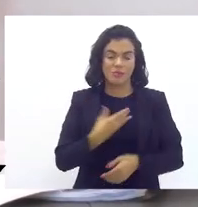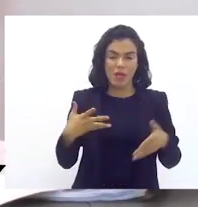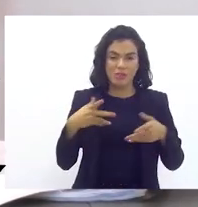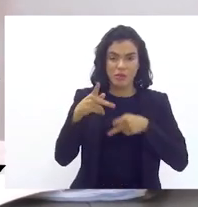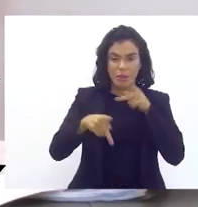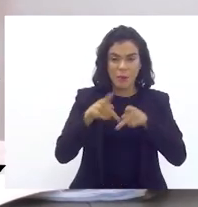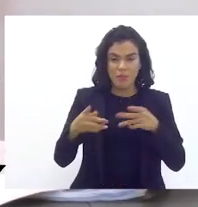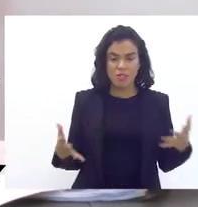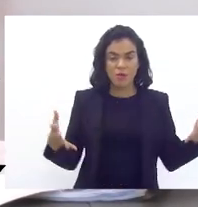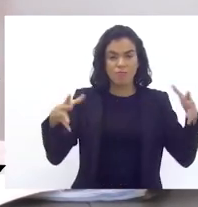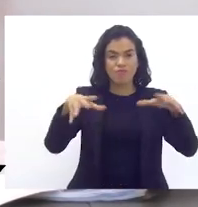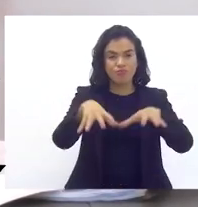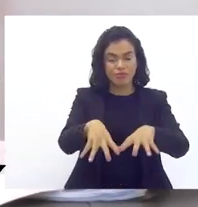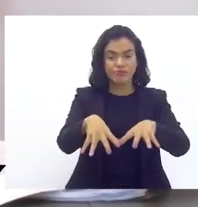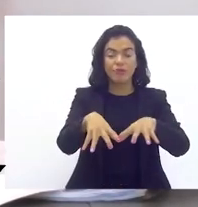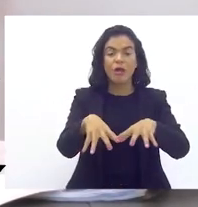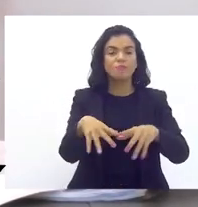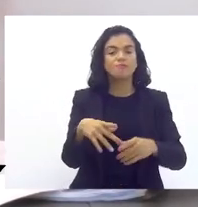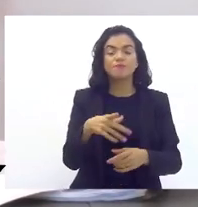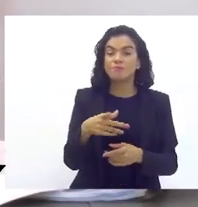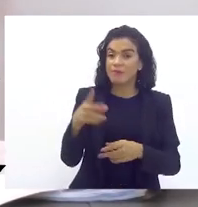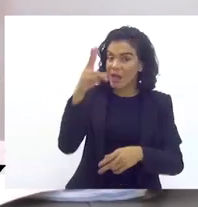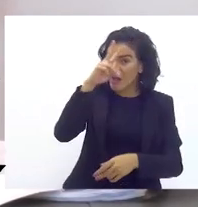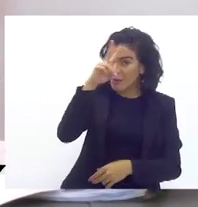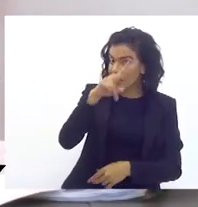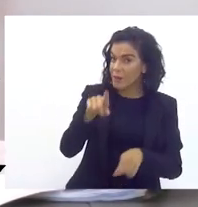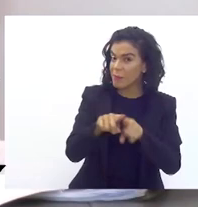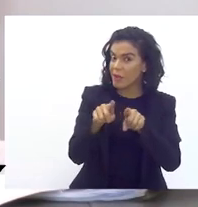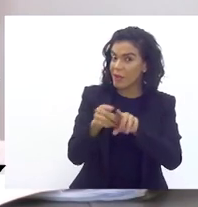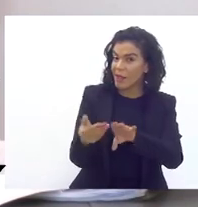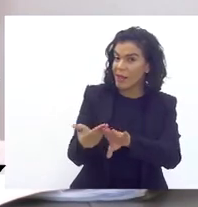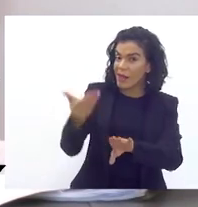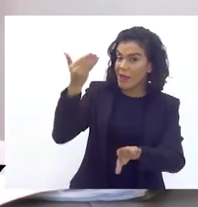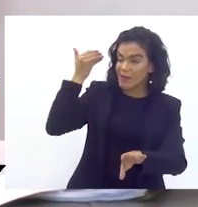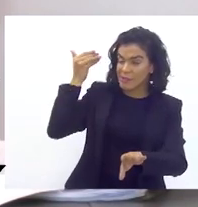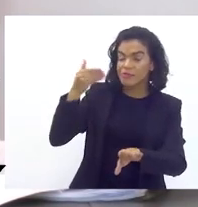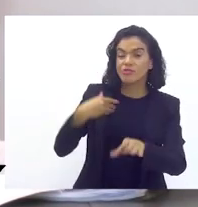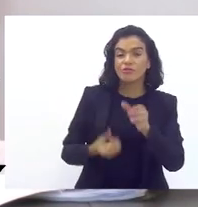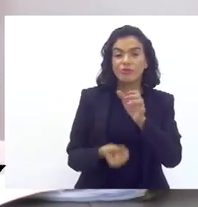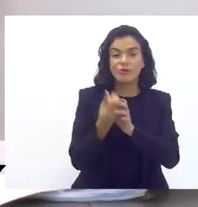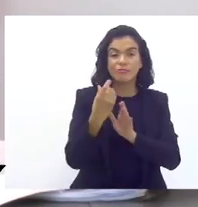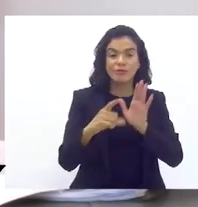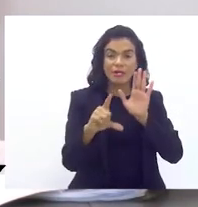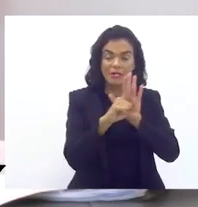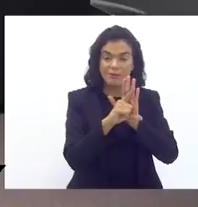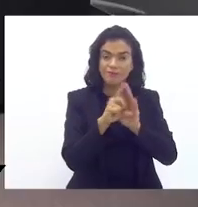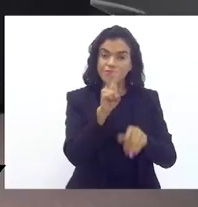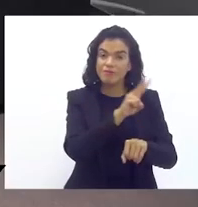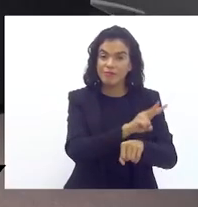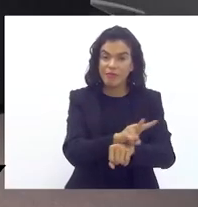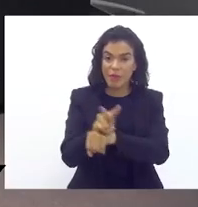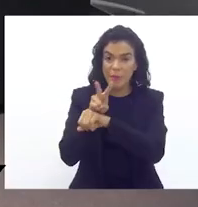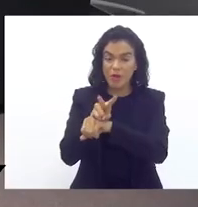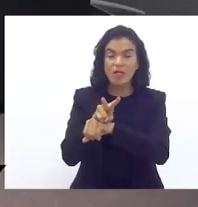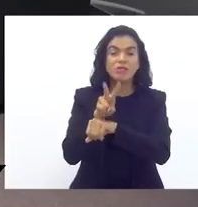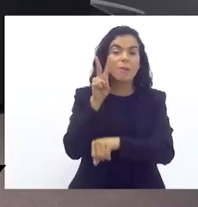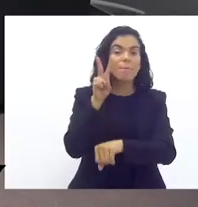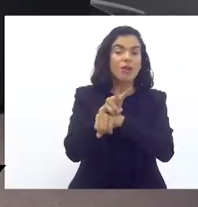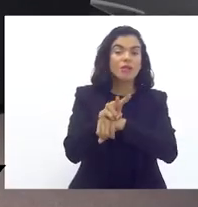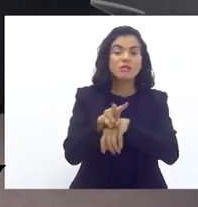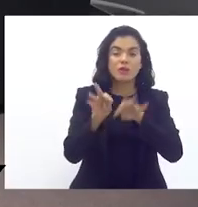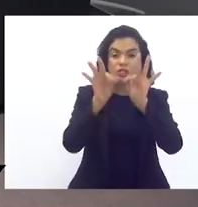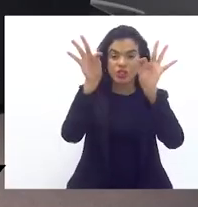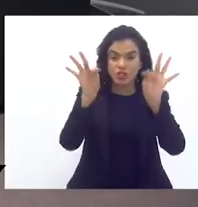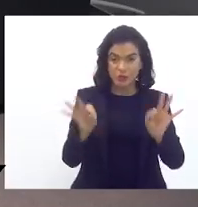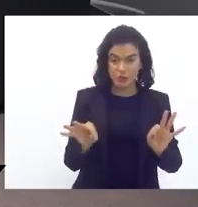perícia independente queria lembrar que lá atrás a gente fez uma lei do programa testemunha fizemos